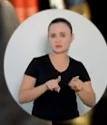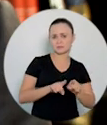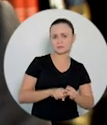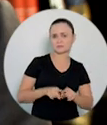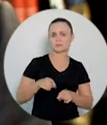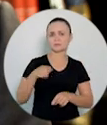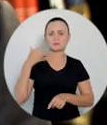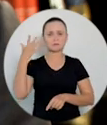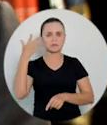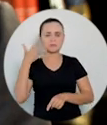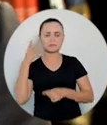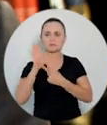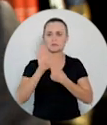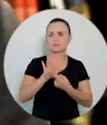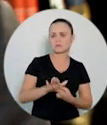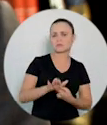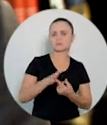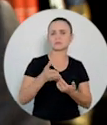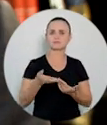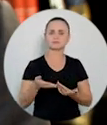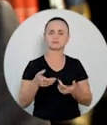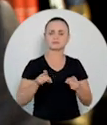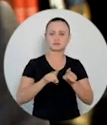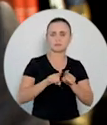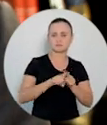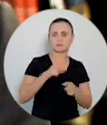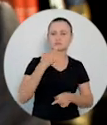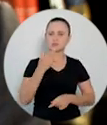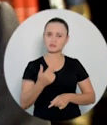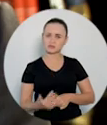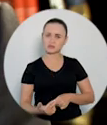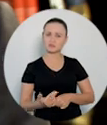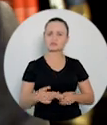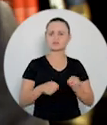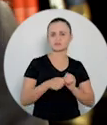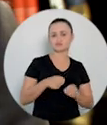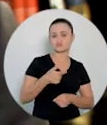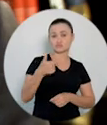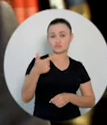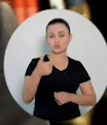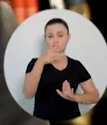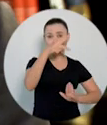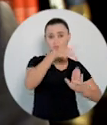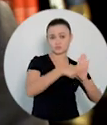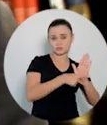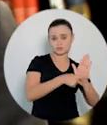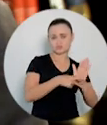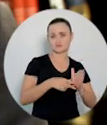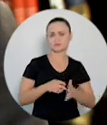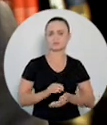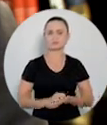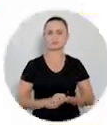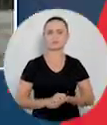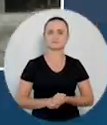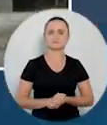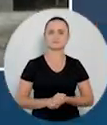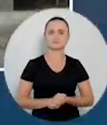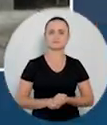maneira, passar na prova de inglês, depois preparar 2 projetos. Tudo isso é um caminho longo que vai ser decidido em um e-mail que você recebe da